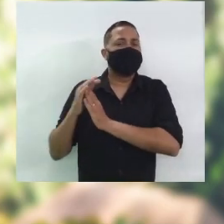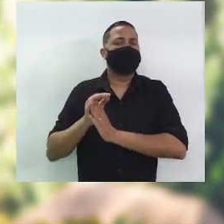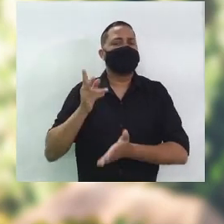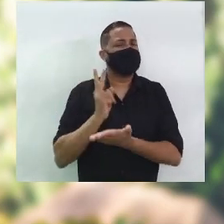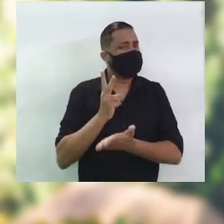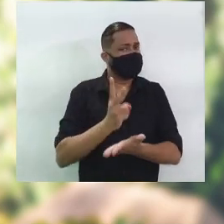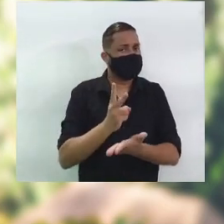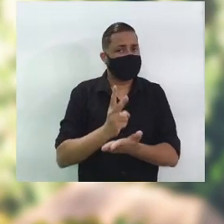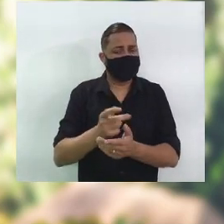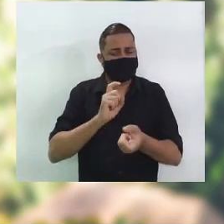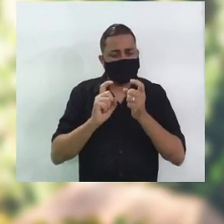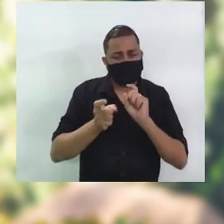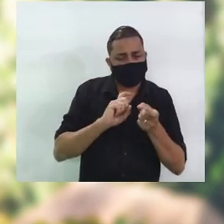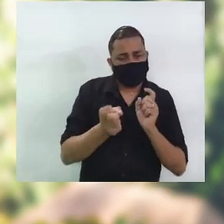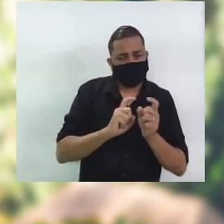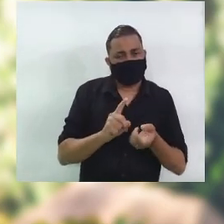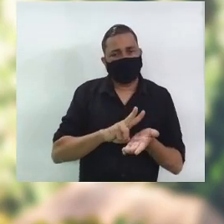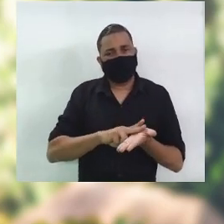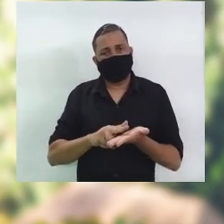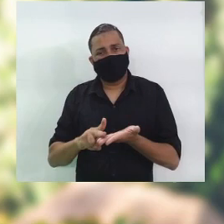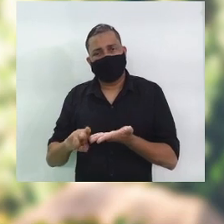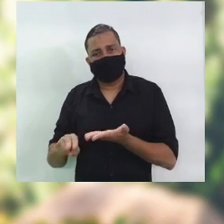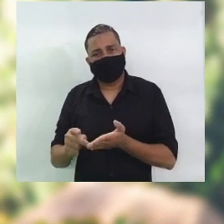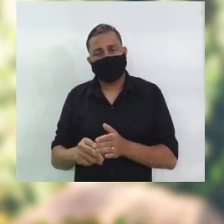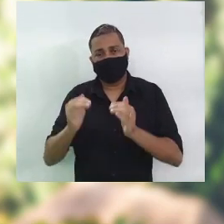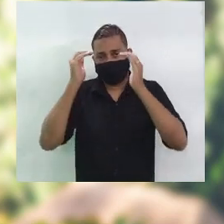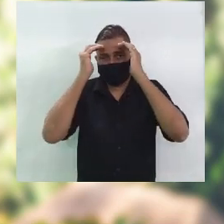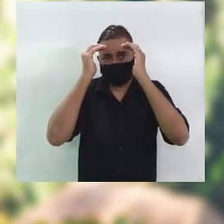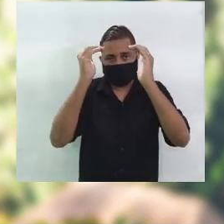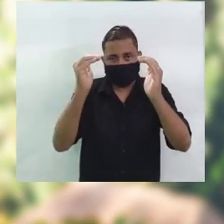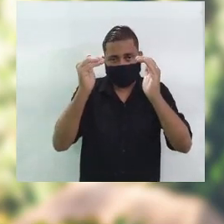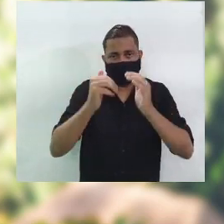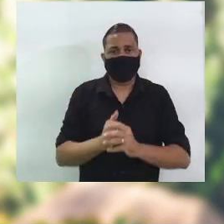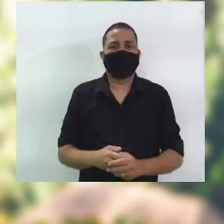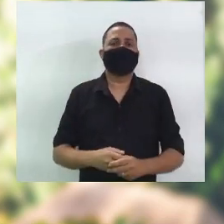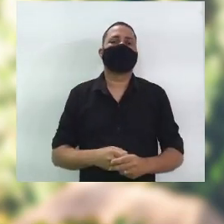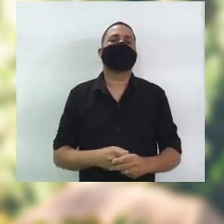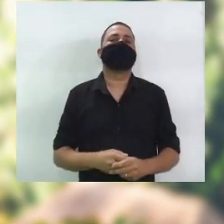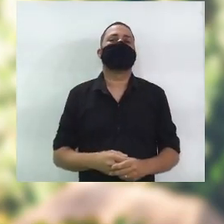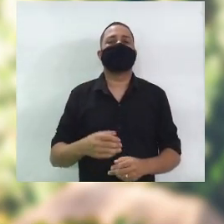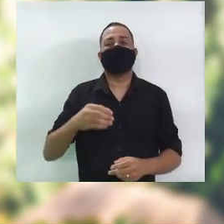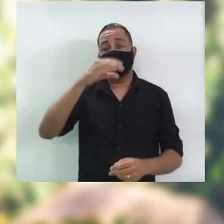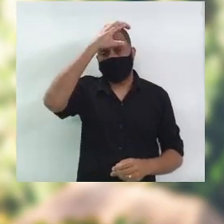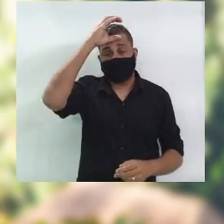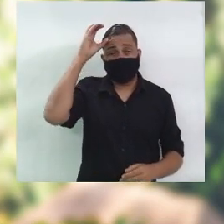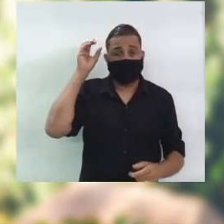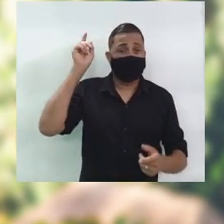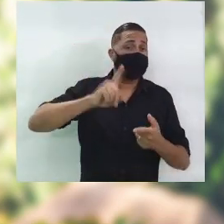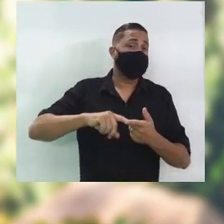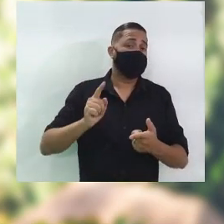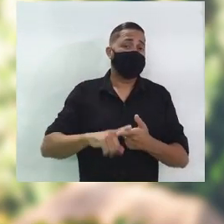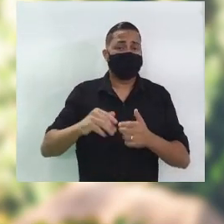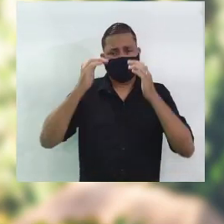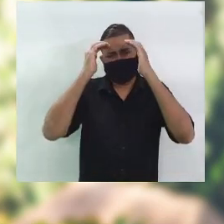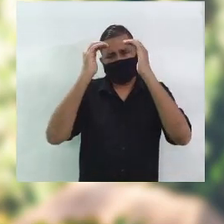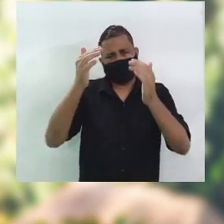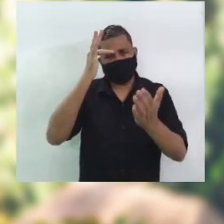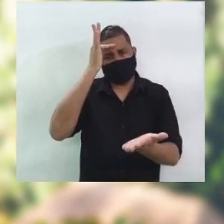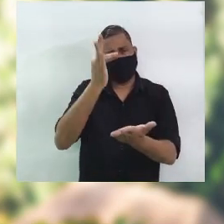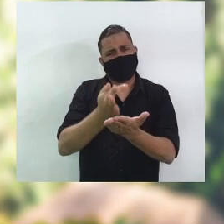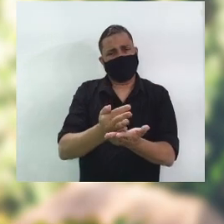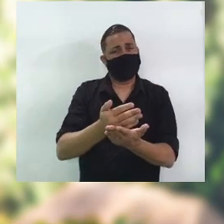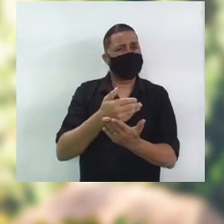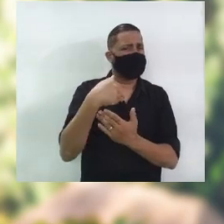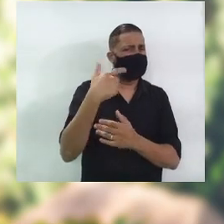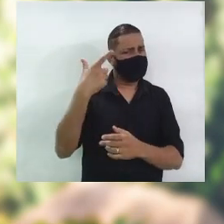Sempre discutir sobre a pluralidade, o respeito, a cidadania, respeito à fé do